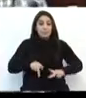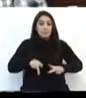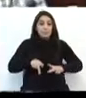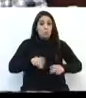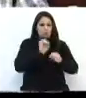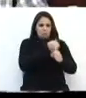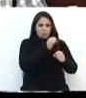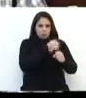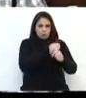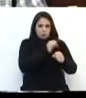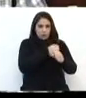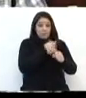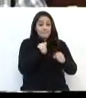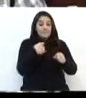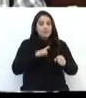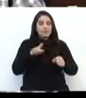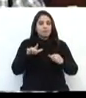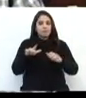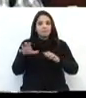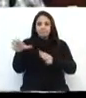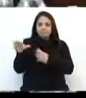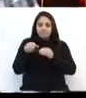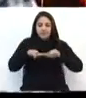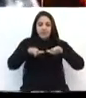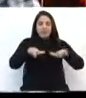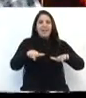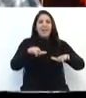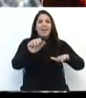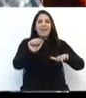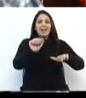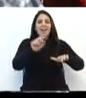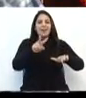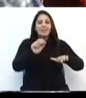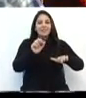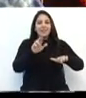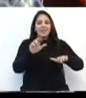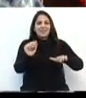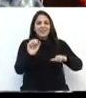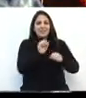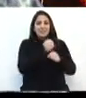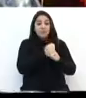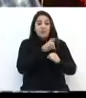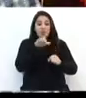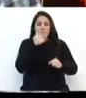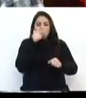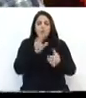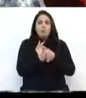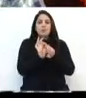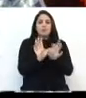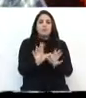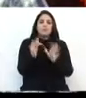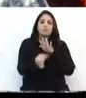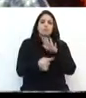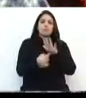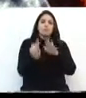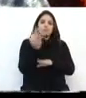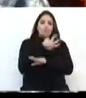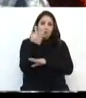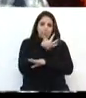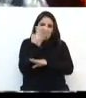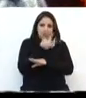é obter o alvará de construção. Alvará é uma autorização formal que um determinado órgão público, dentro de